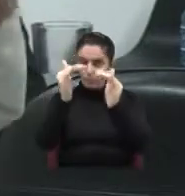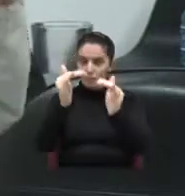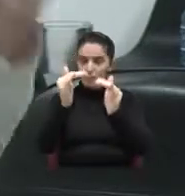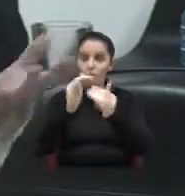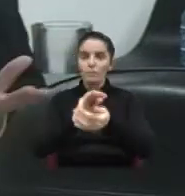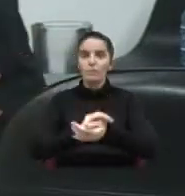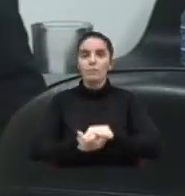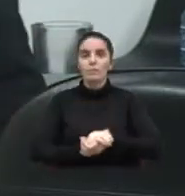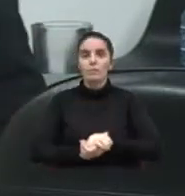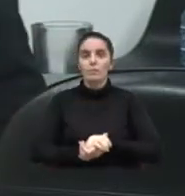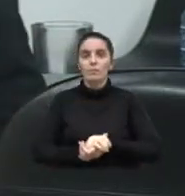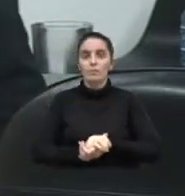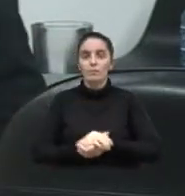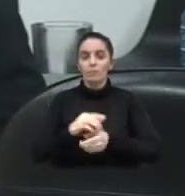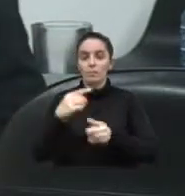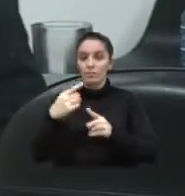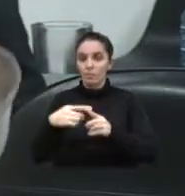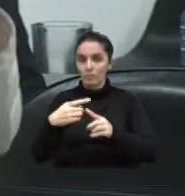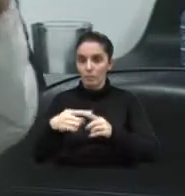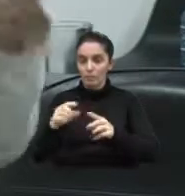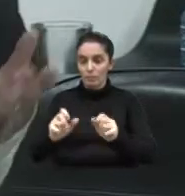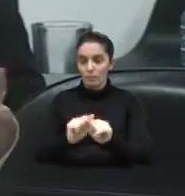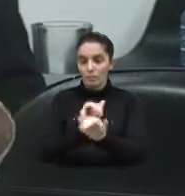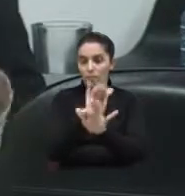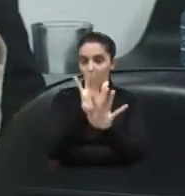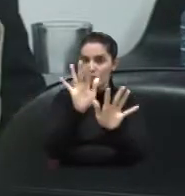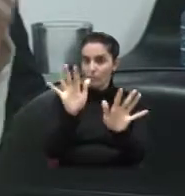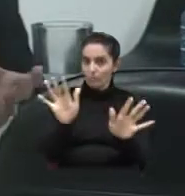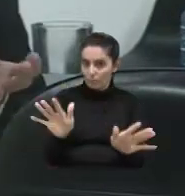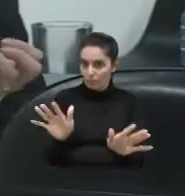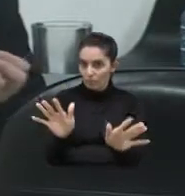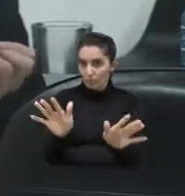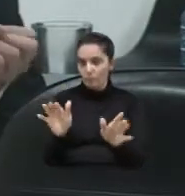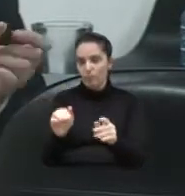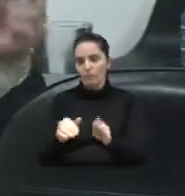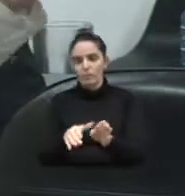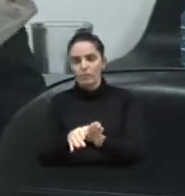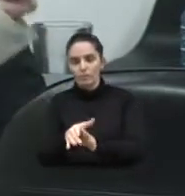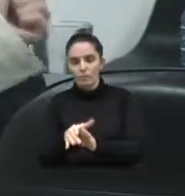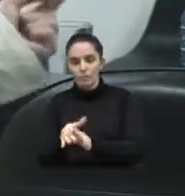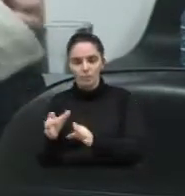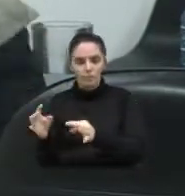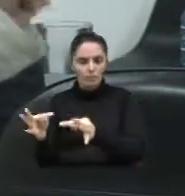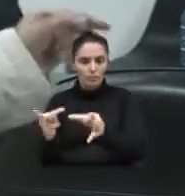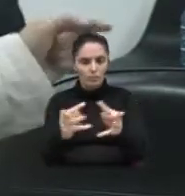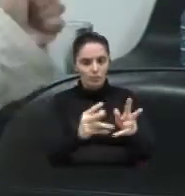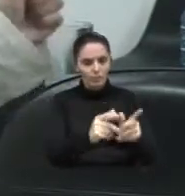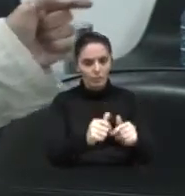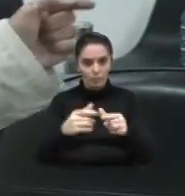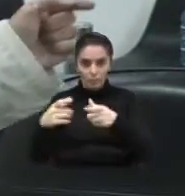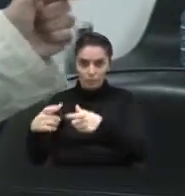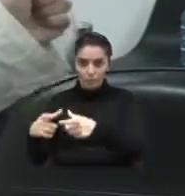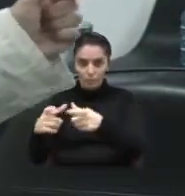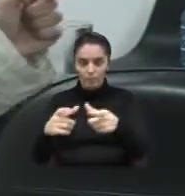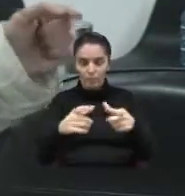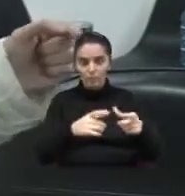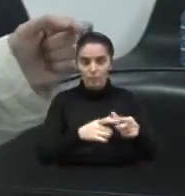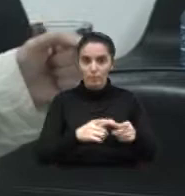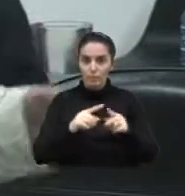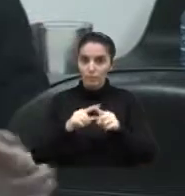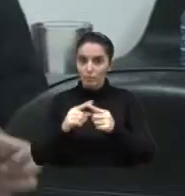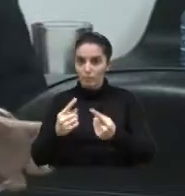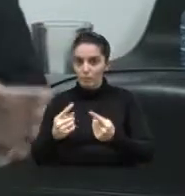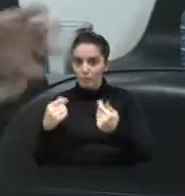de se propor transparência na gestão pública e dentro dos conselhos e das comissões, nós podemos incorrer no erro